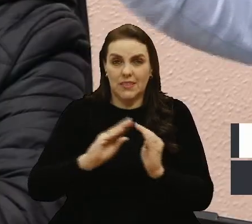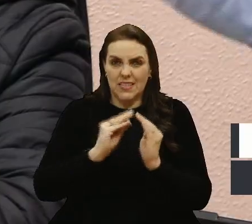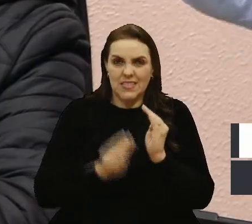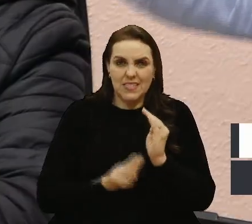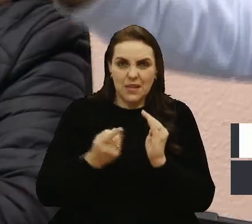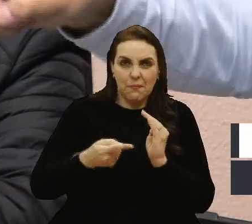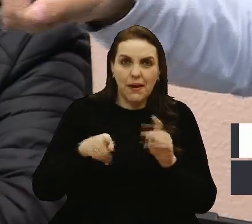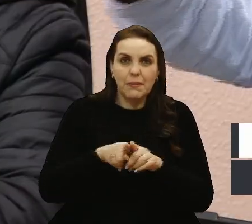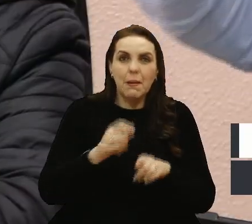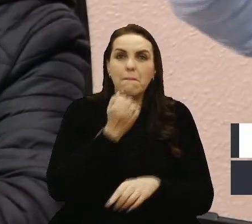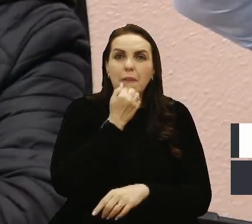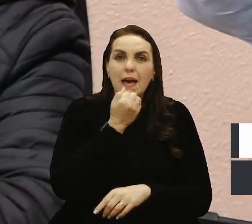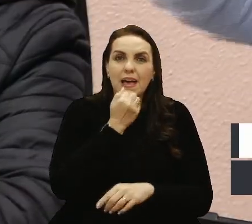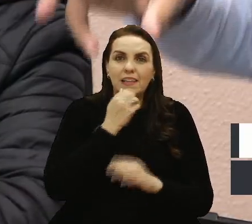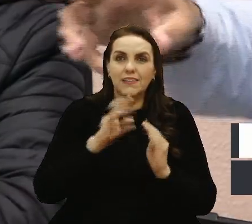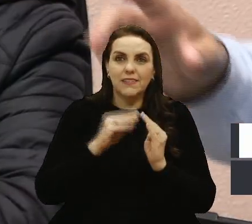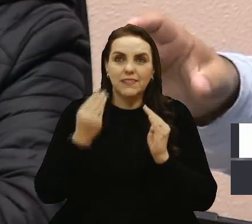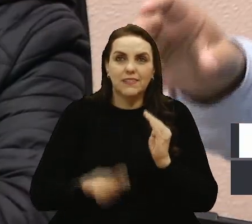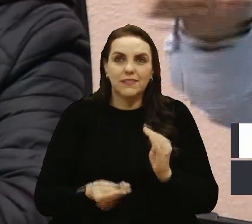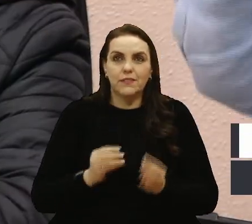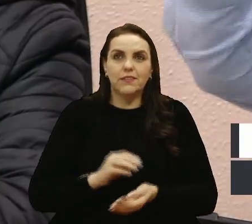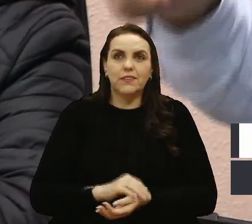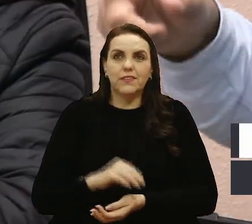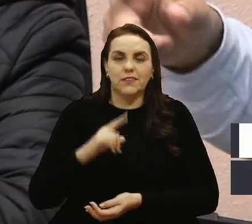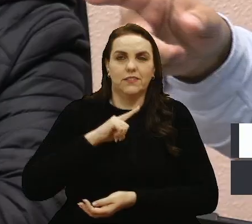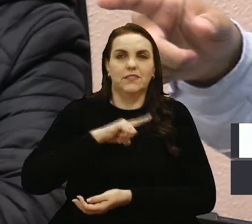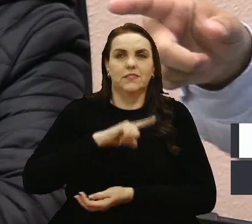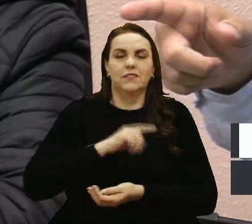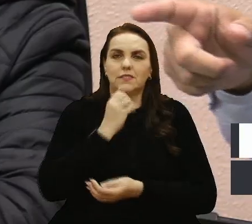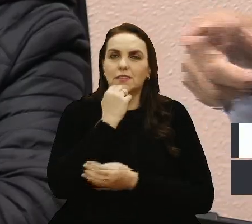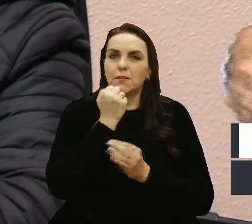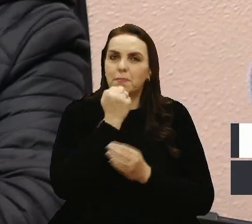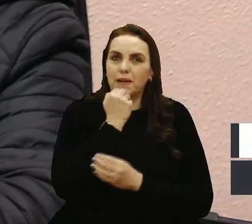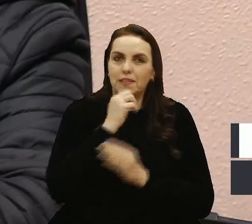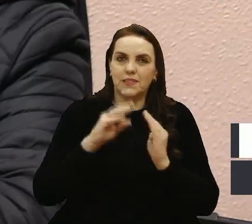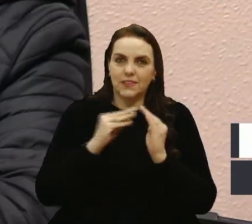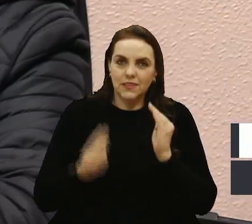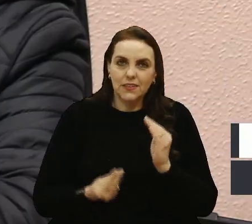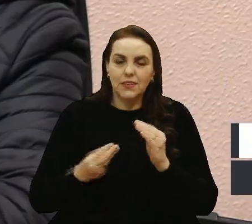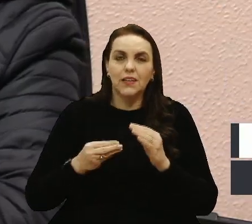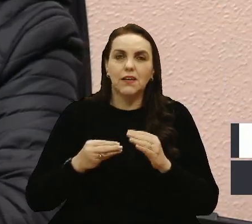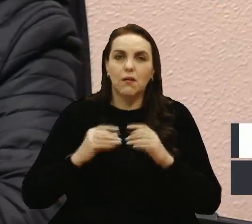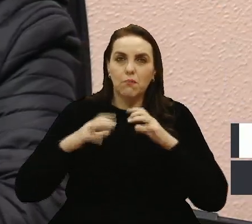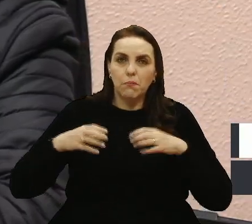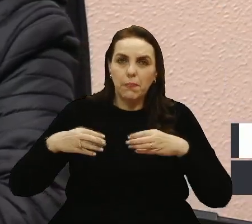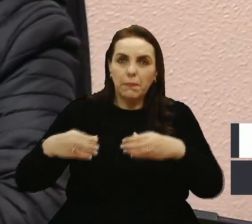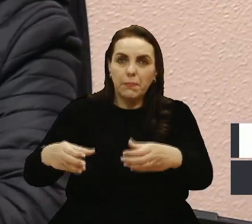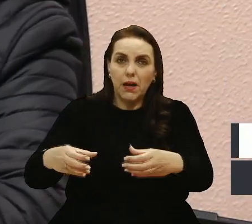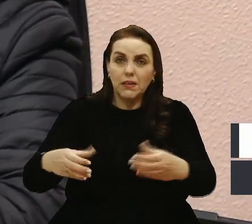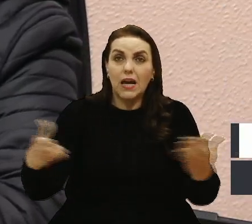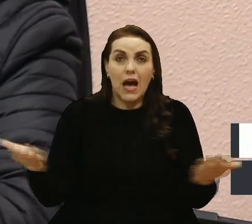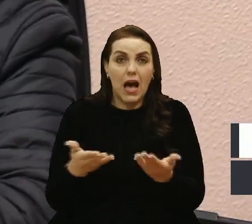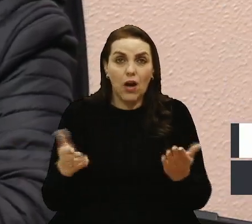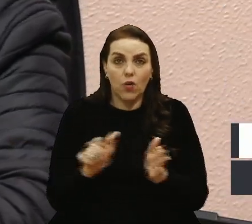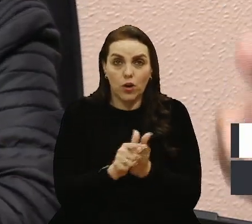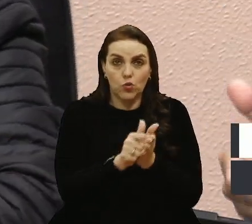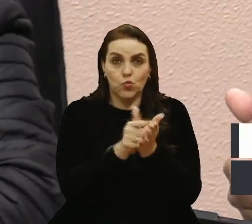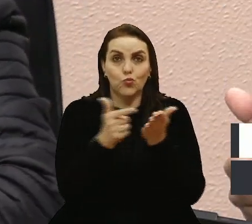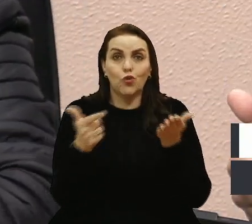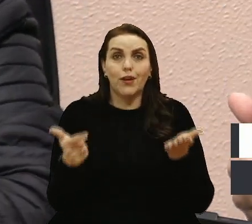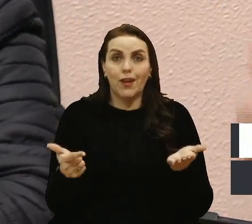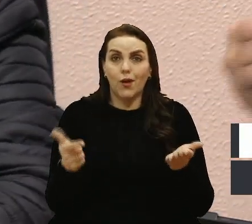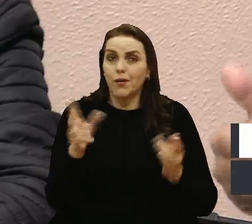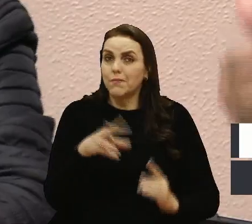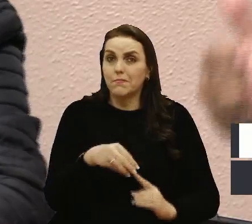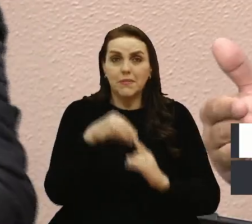desse? Vai ter as pedras do Samai para pavimentar. As pedras do Samai. E aí agora, hoje, a gente abre o jornal, o principal